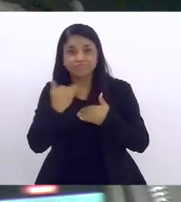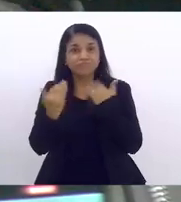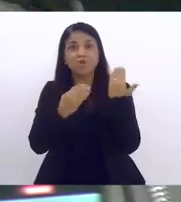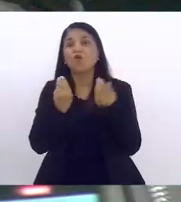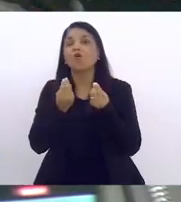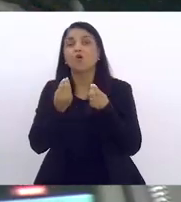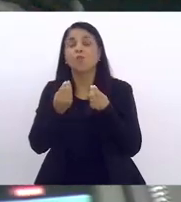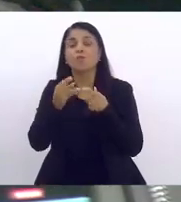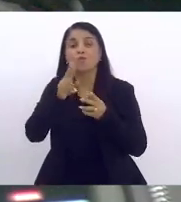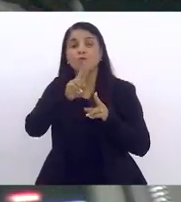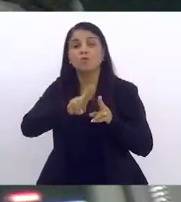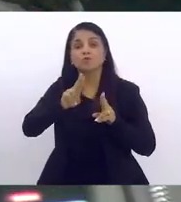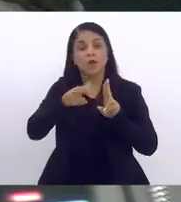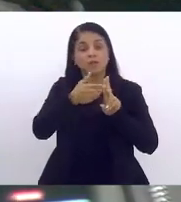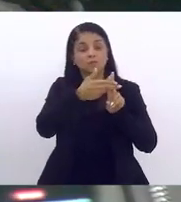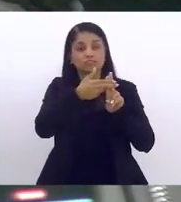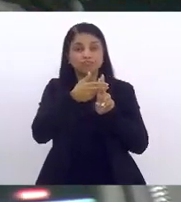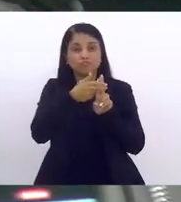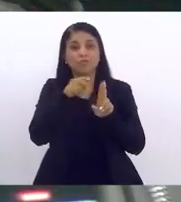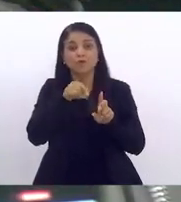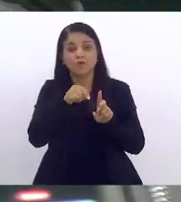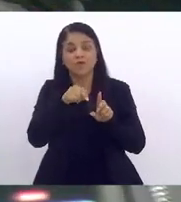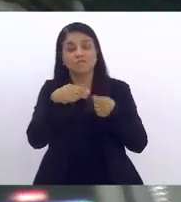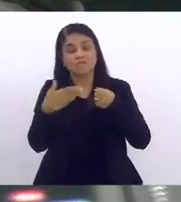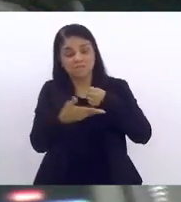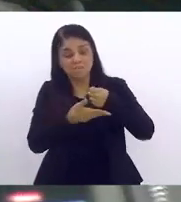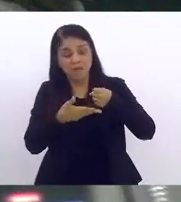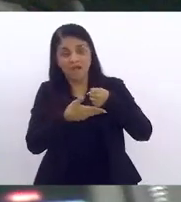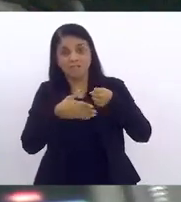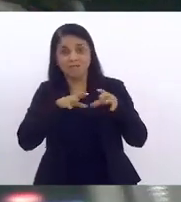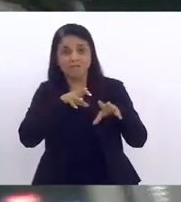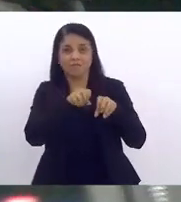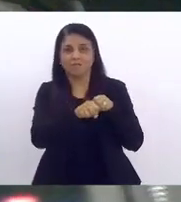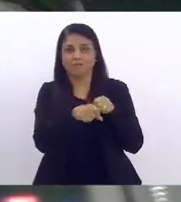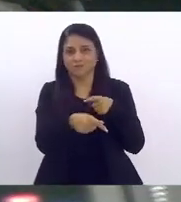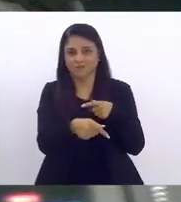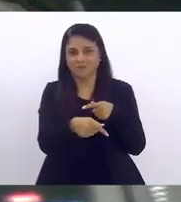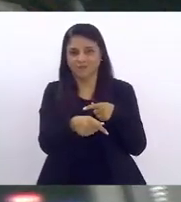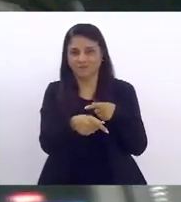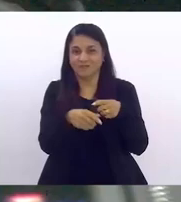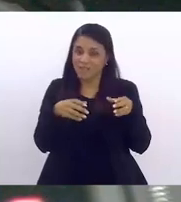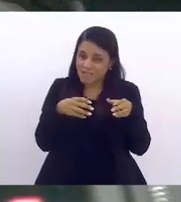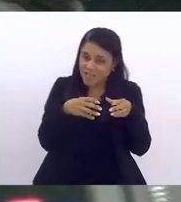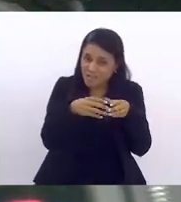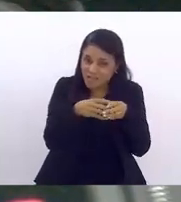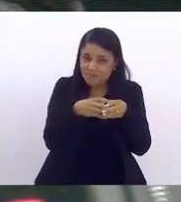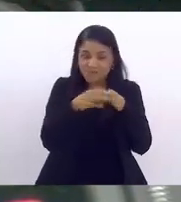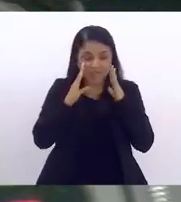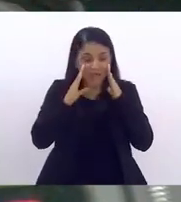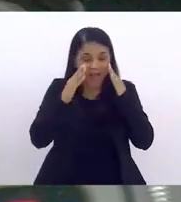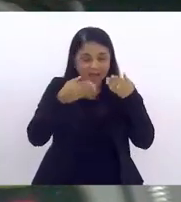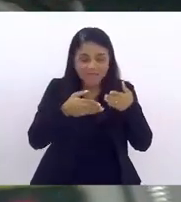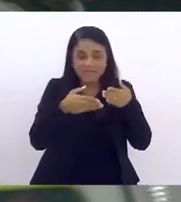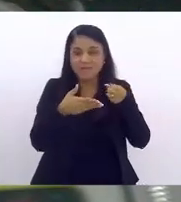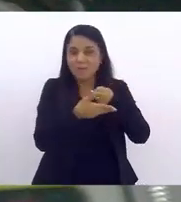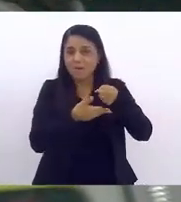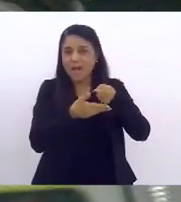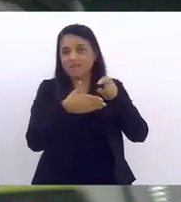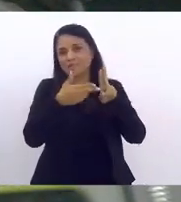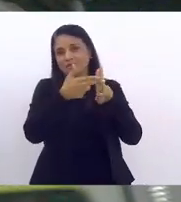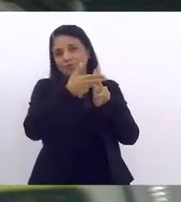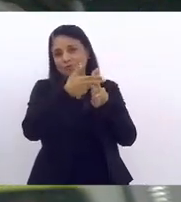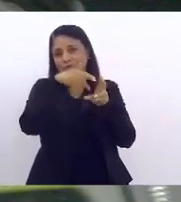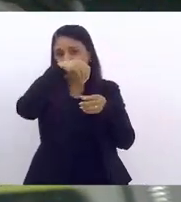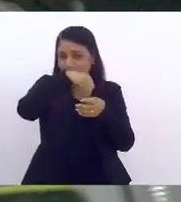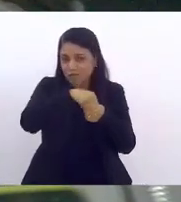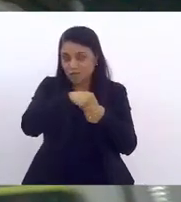chegar na usuária do SUS se você fizer parte da atenção básica, se fizer parte das equipes da atenção básica. A gente só diminui mortalidade